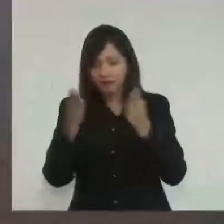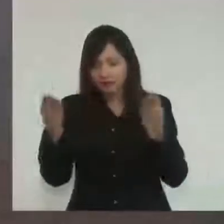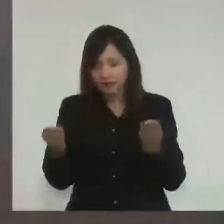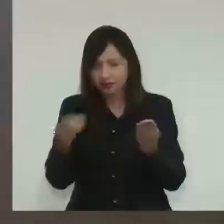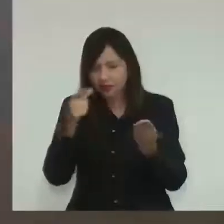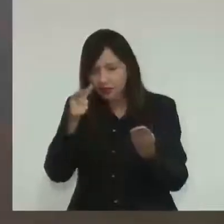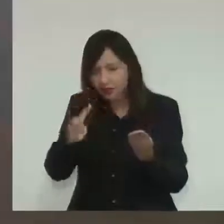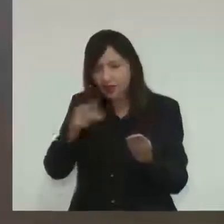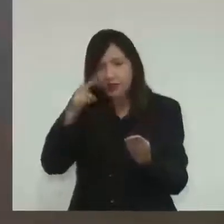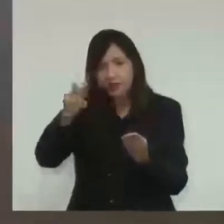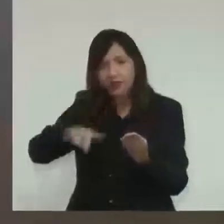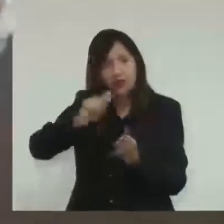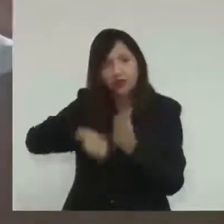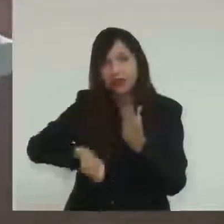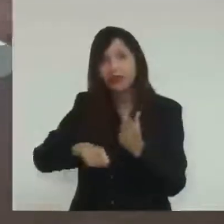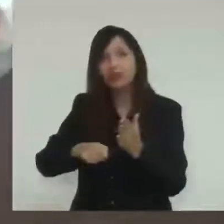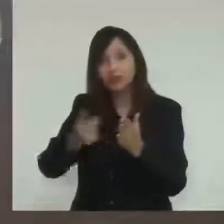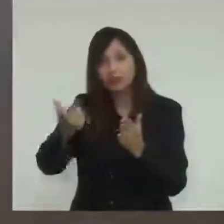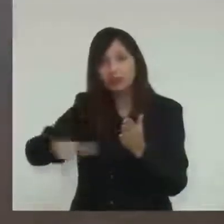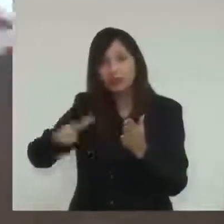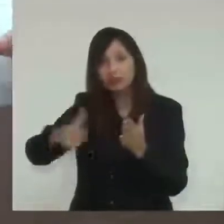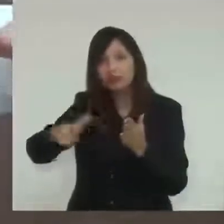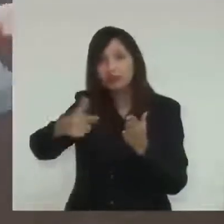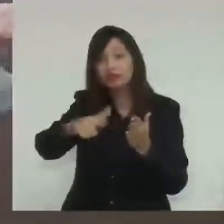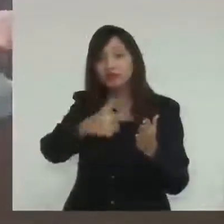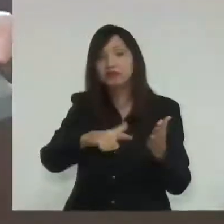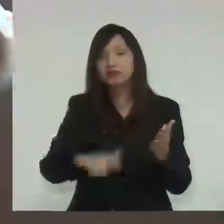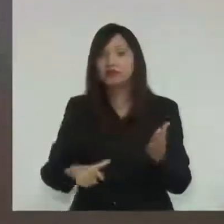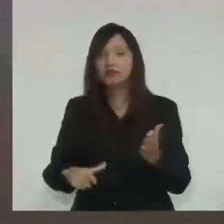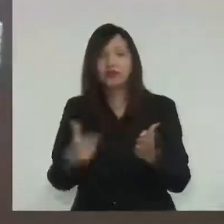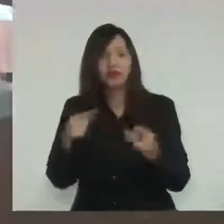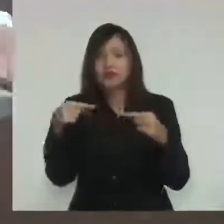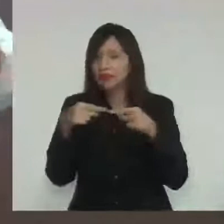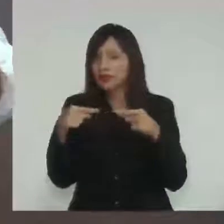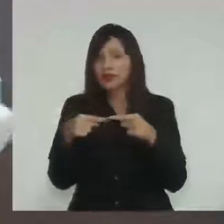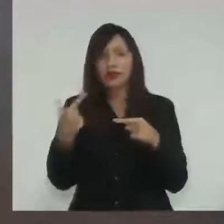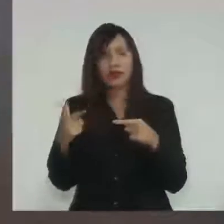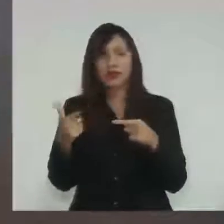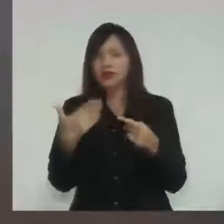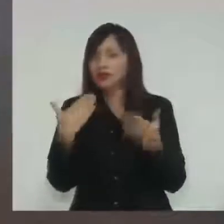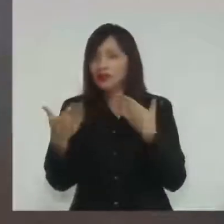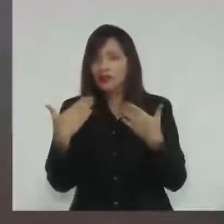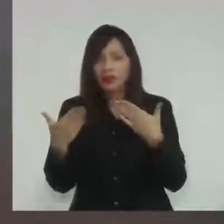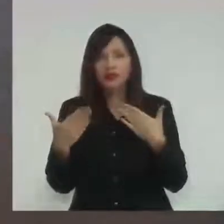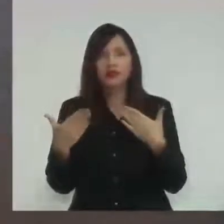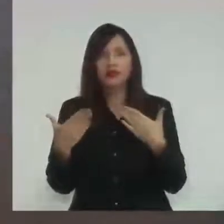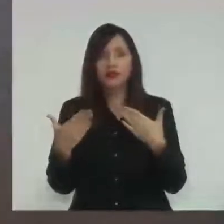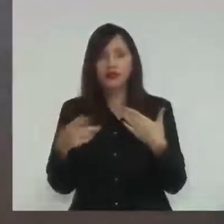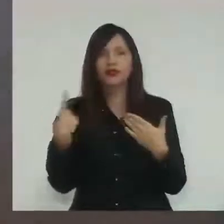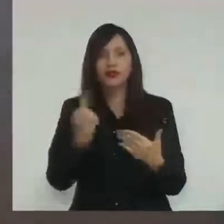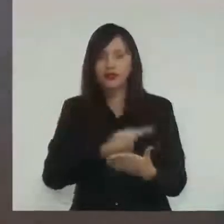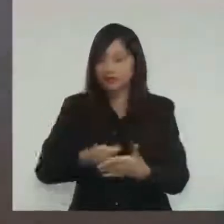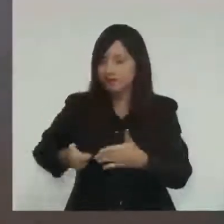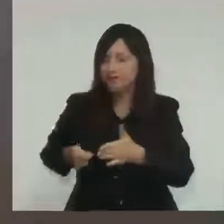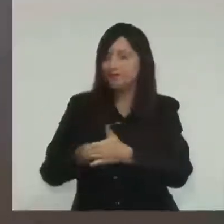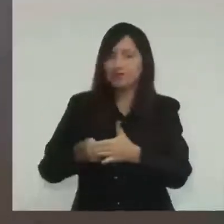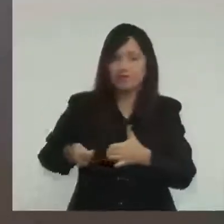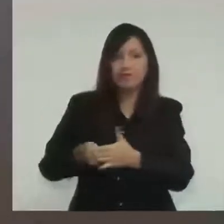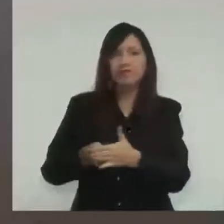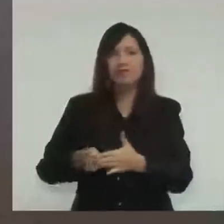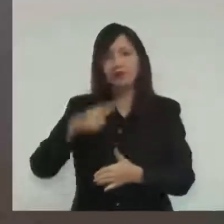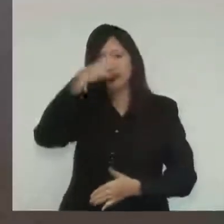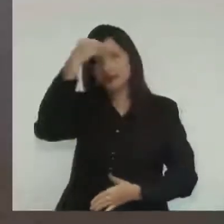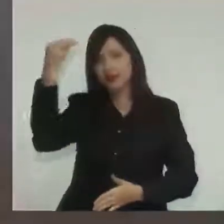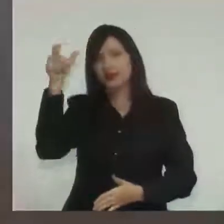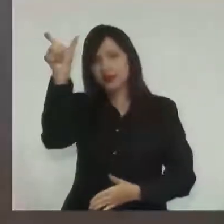municipal, que não contrata mais alguém. Então isso é um absurdo, não tem acordo com isso, não tem conversa com isso. Nós vamos cobrar implacavelmente o